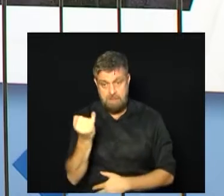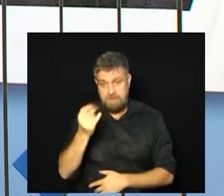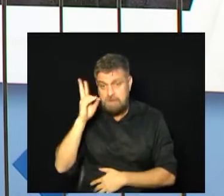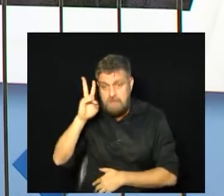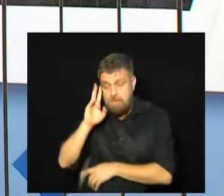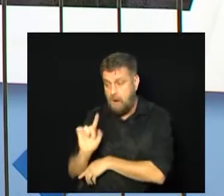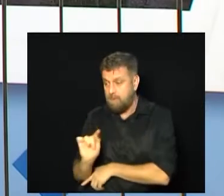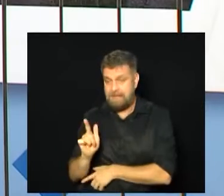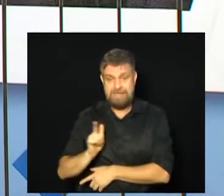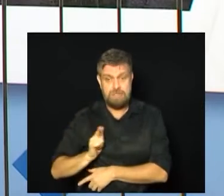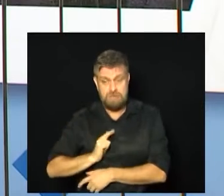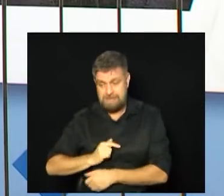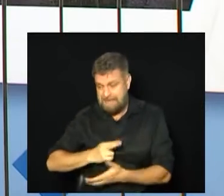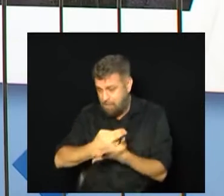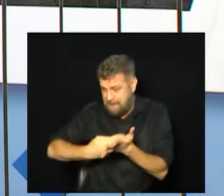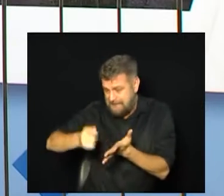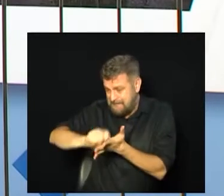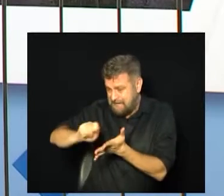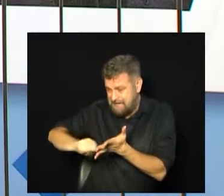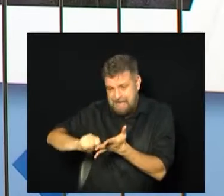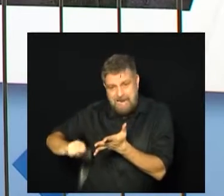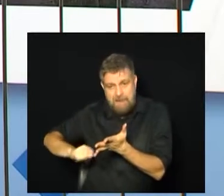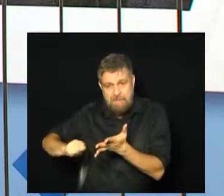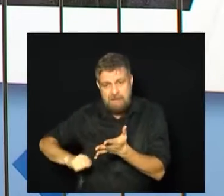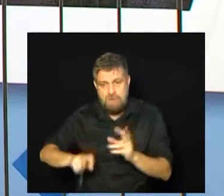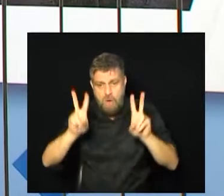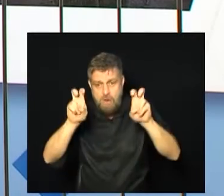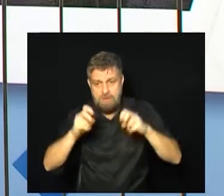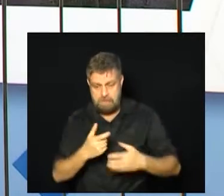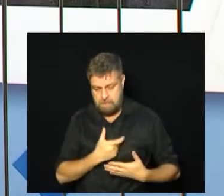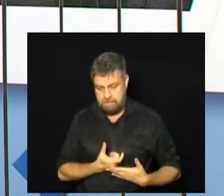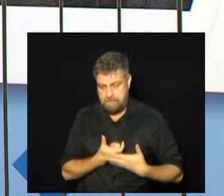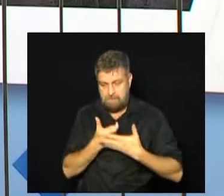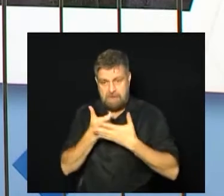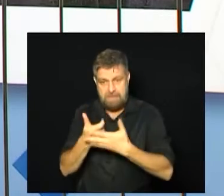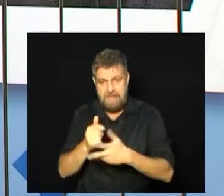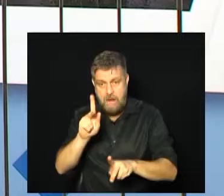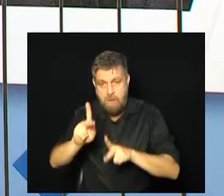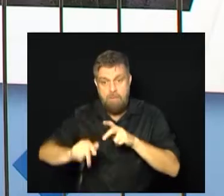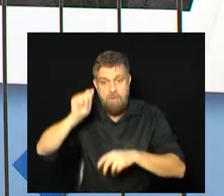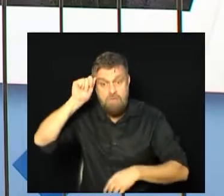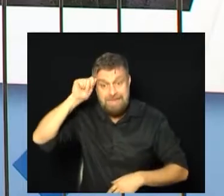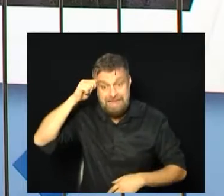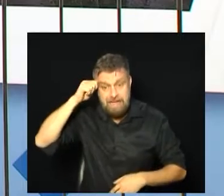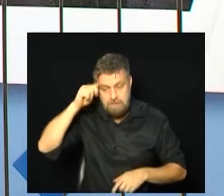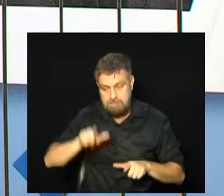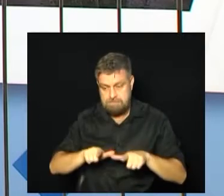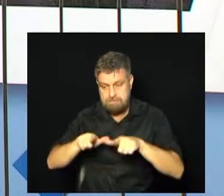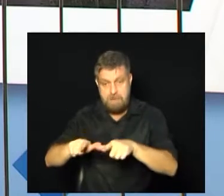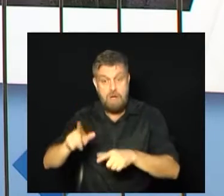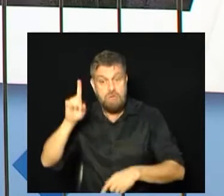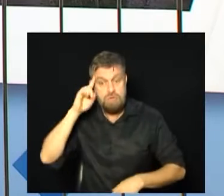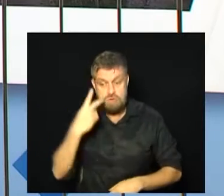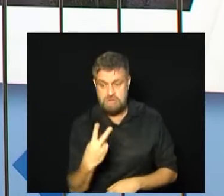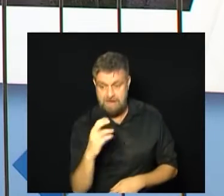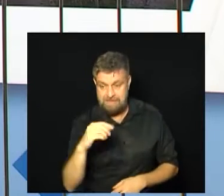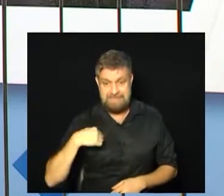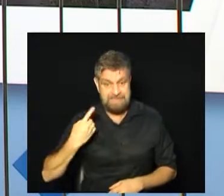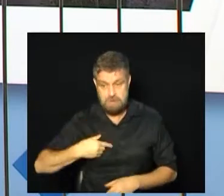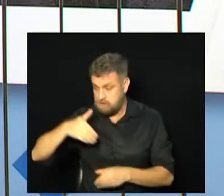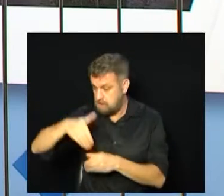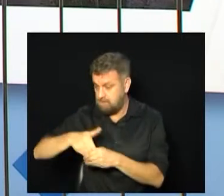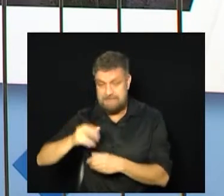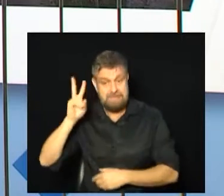ressaltar que tinham vários requerimentos sobre a medalha Zumbi dos Palmares, que acontece no dia 20. Então, se a gente não aprovasse na sessão